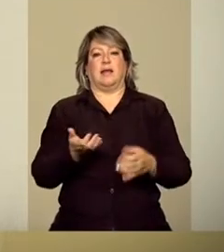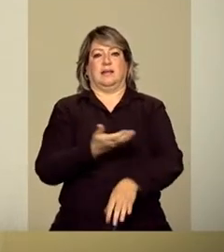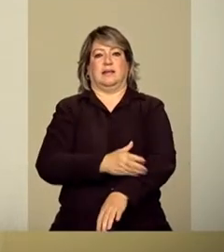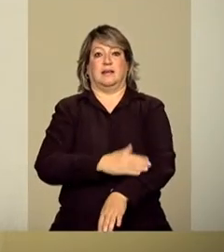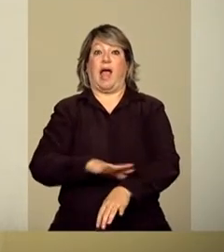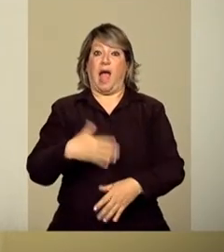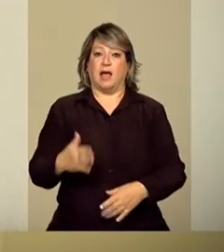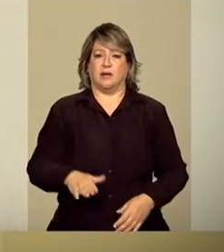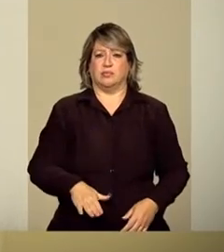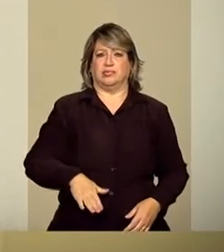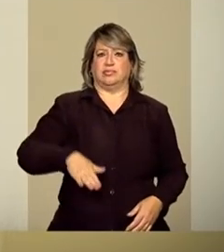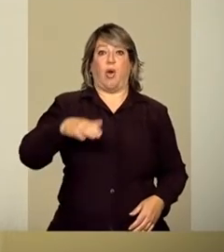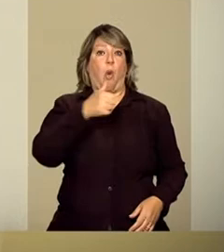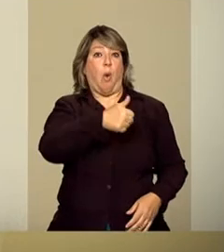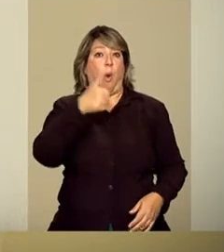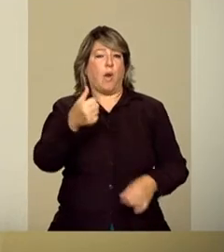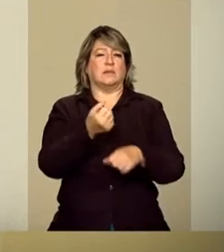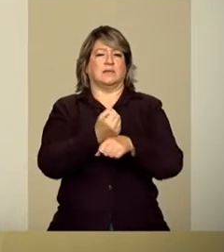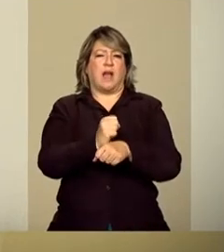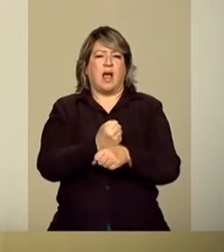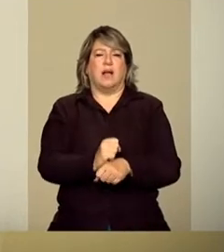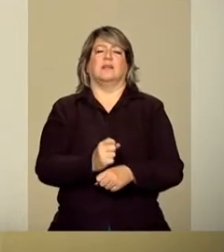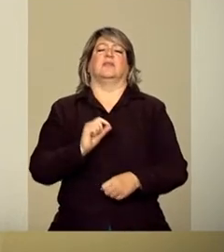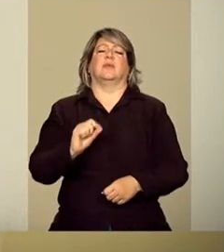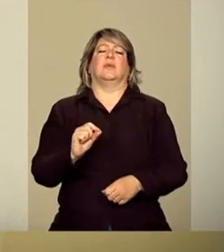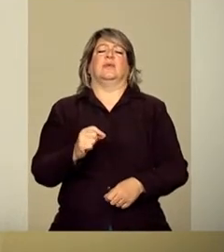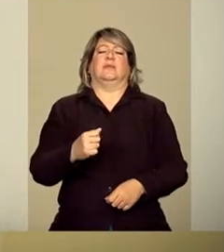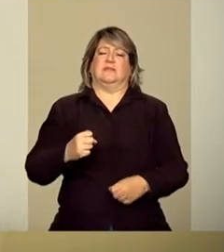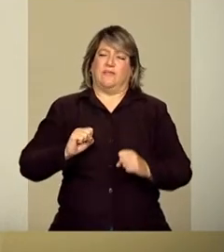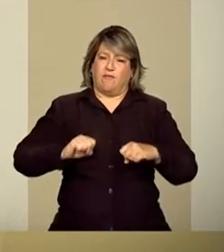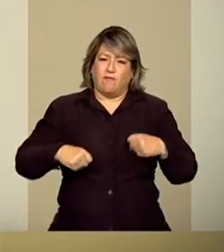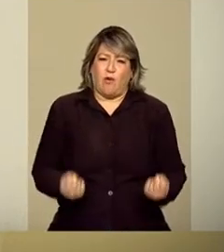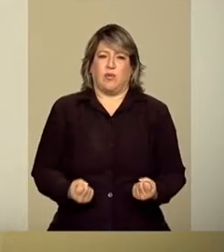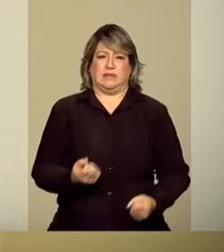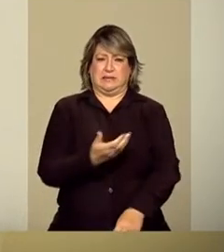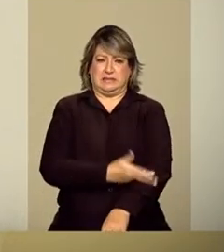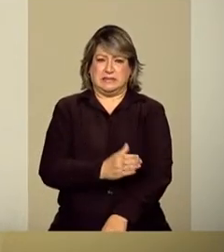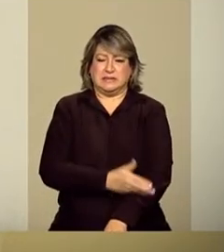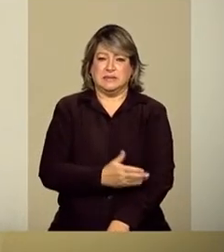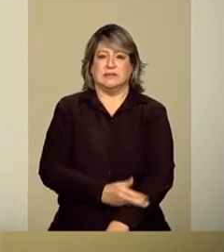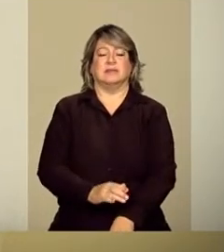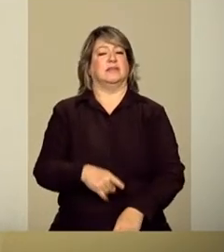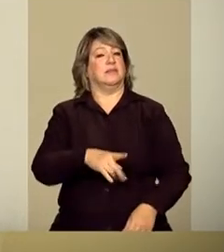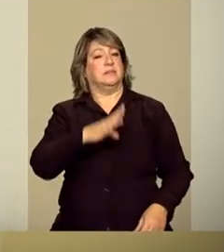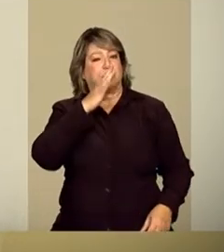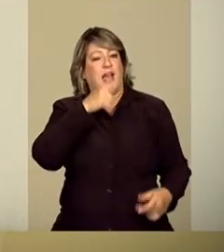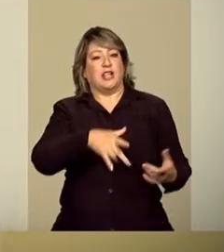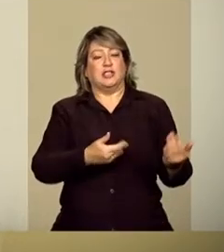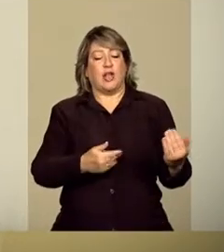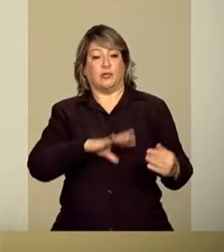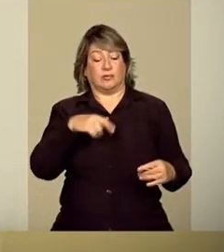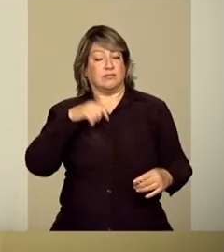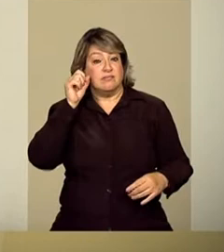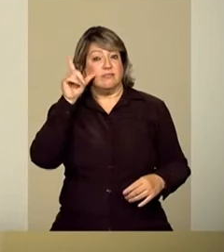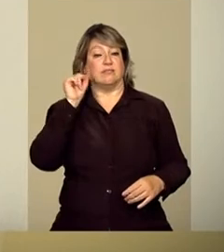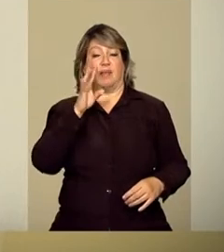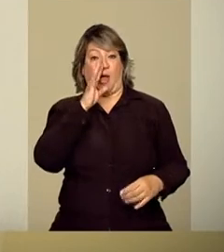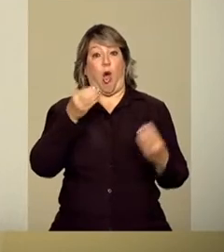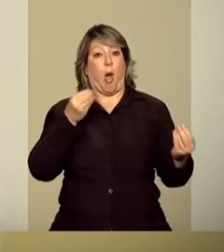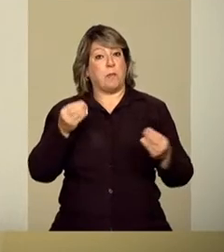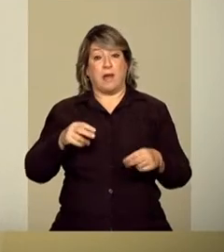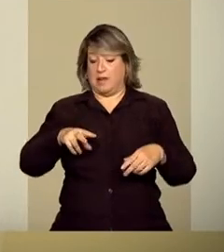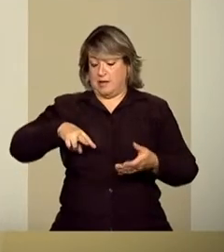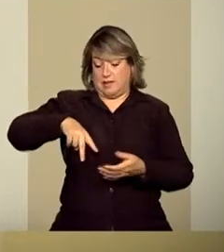então, foram 11 anos de muito esforço na vida desse jovem que não se cansa de nos surpreender. Nesse